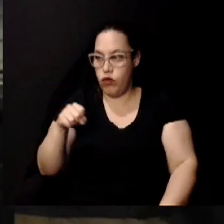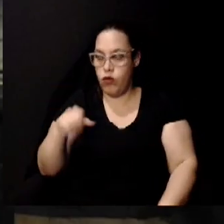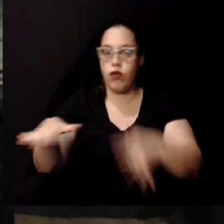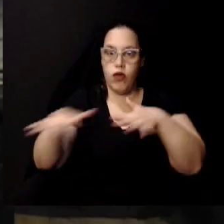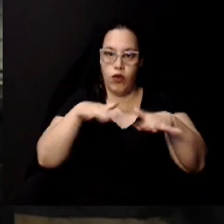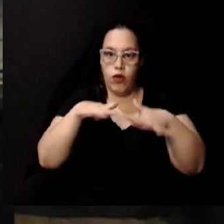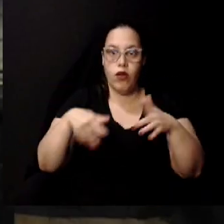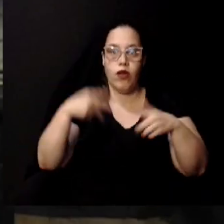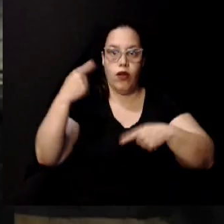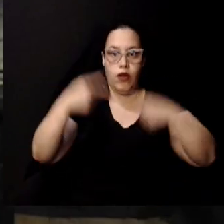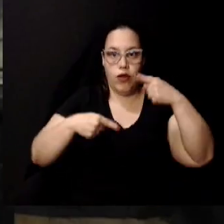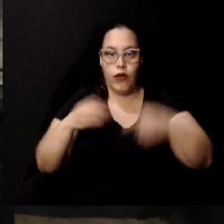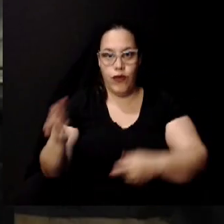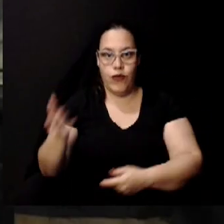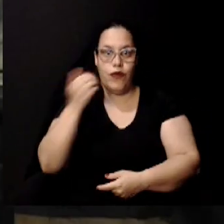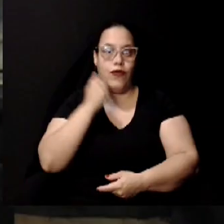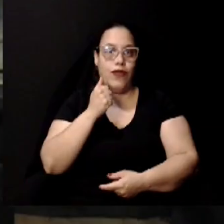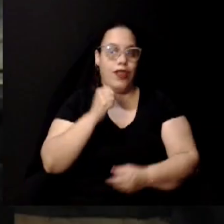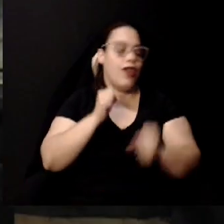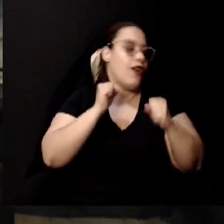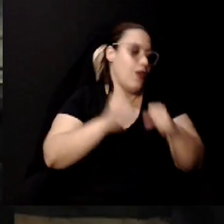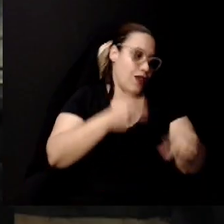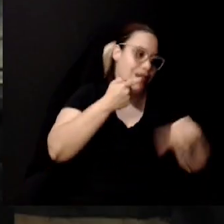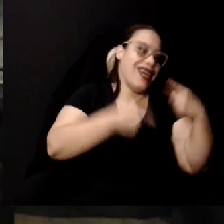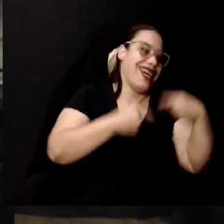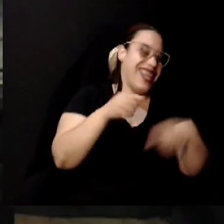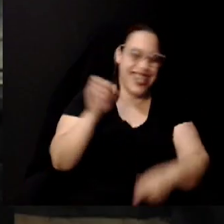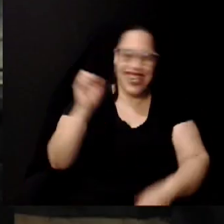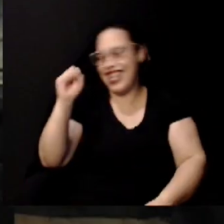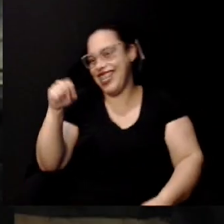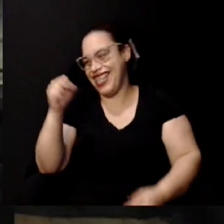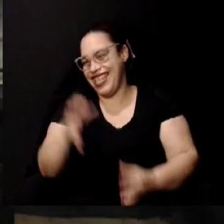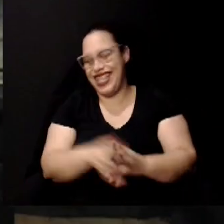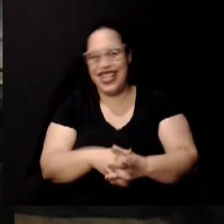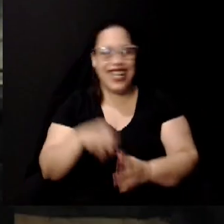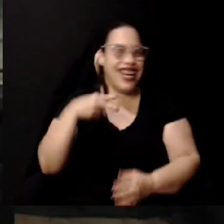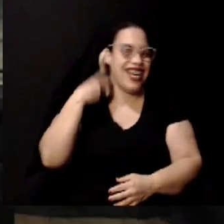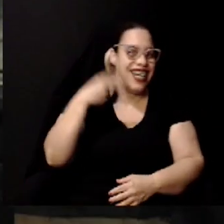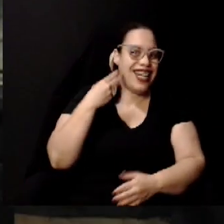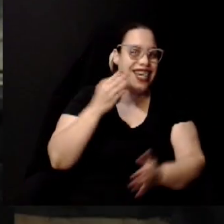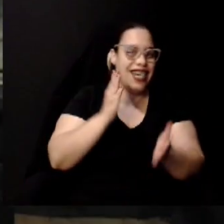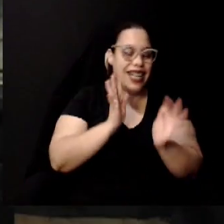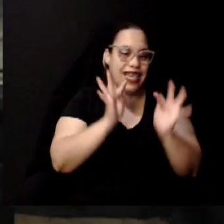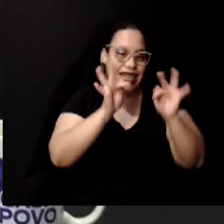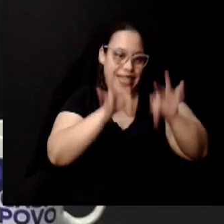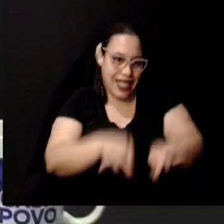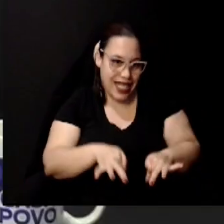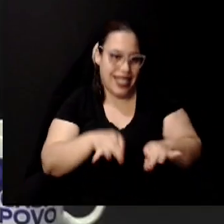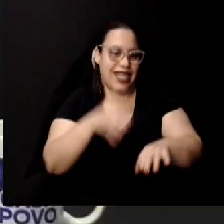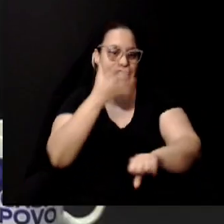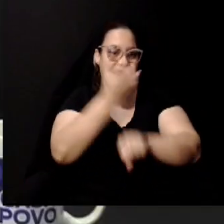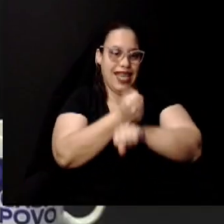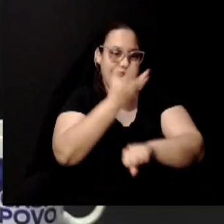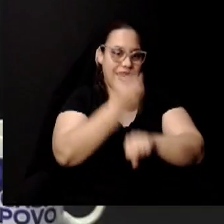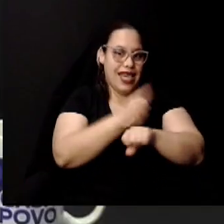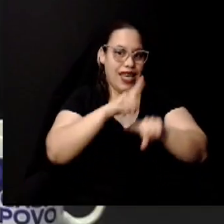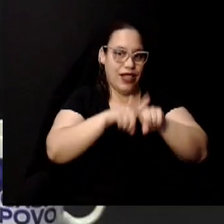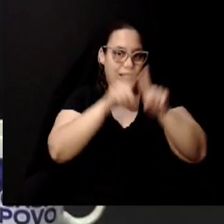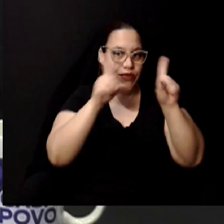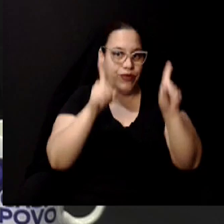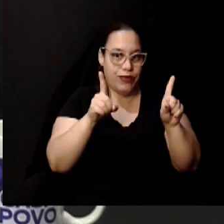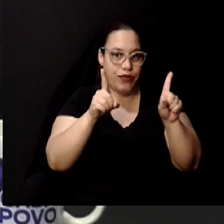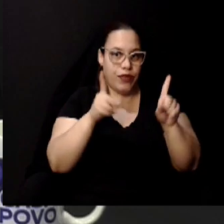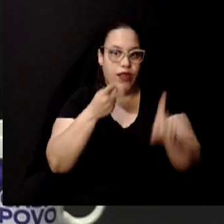lá. Vai para o debate. Vamos para o debate. Vereadora, a gente já está na reta final aqui do nosso podcast, mas para eu citar a questão do